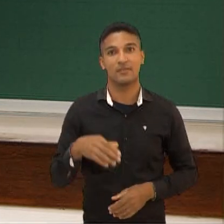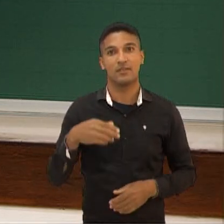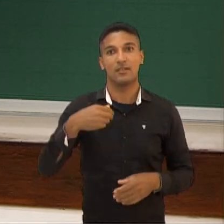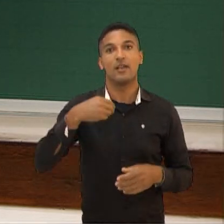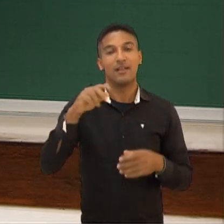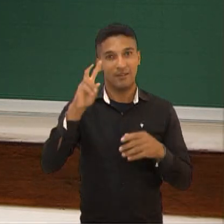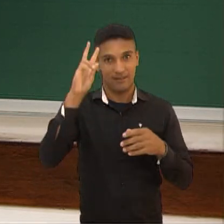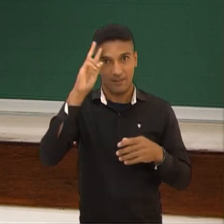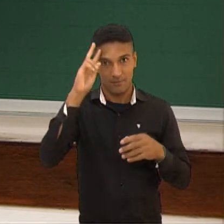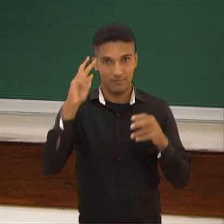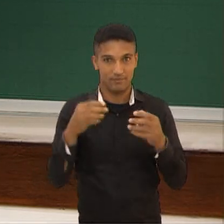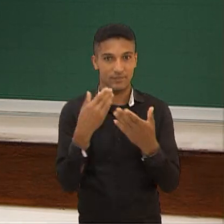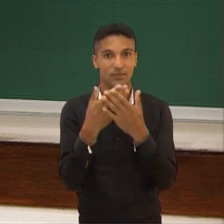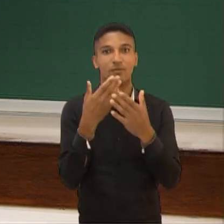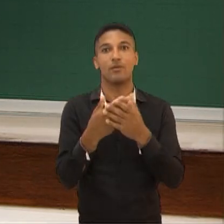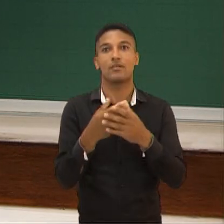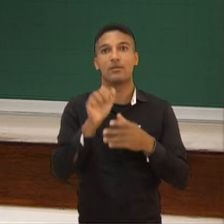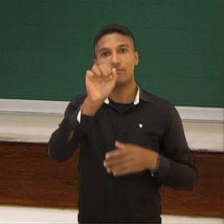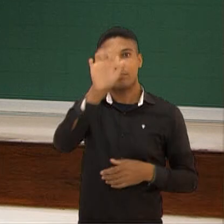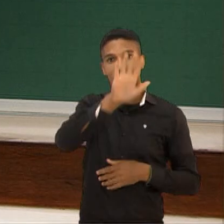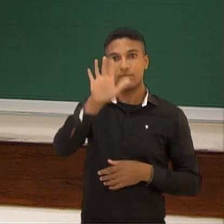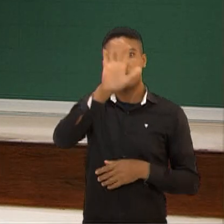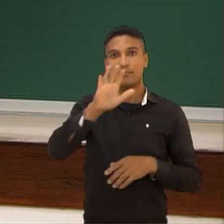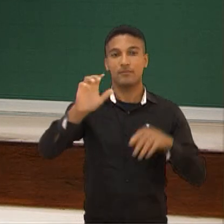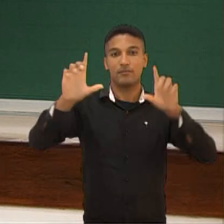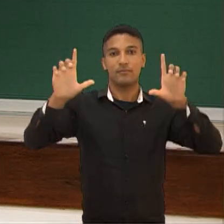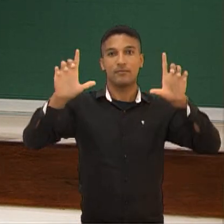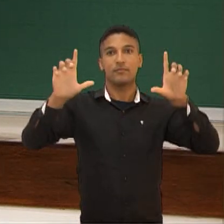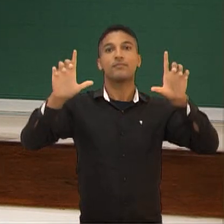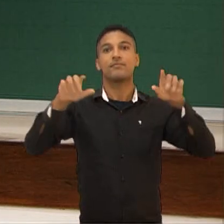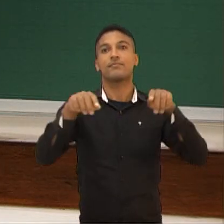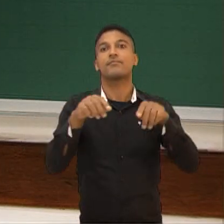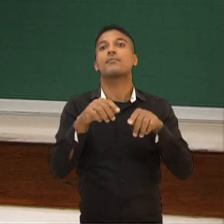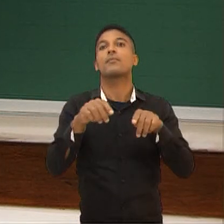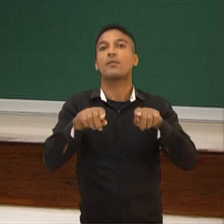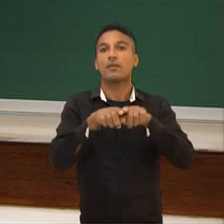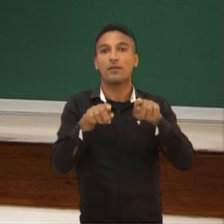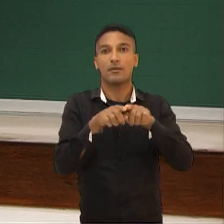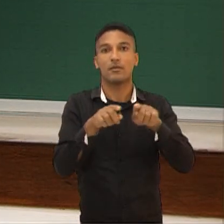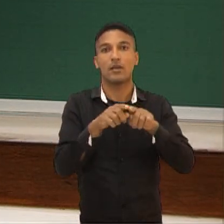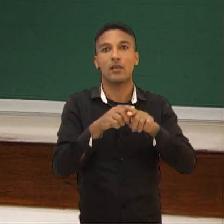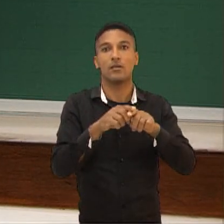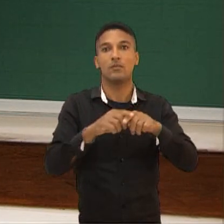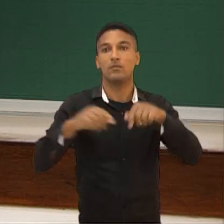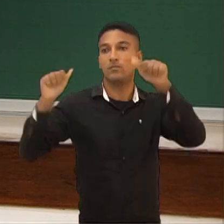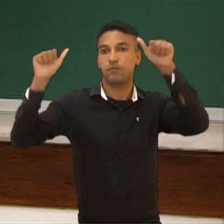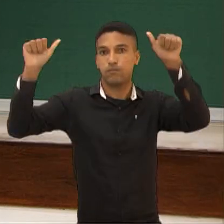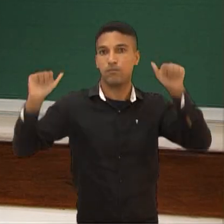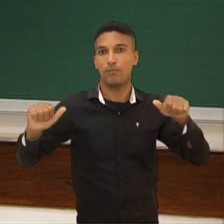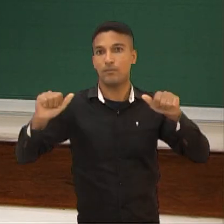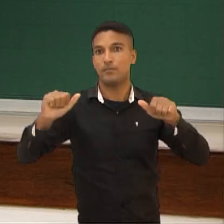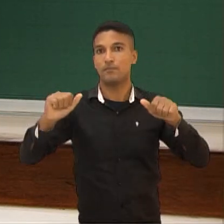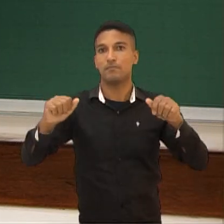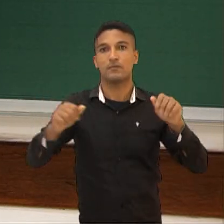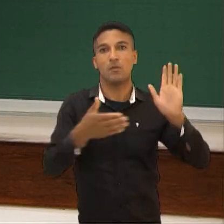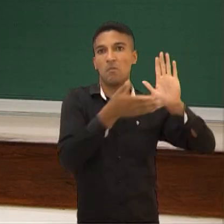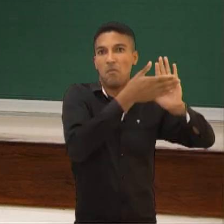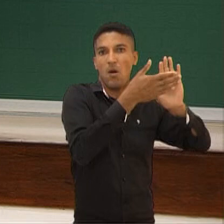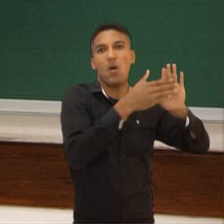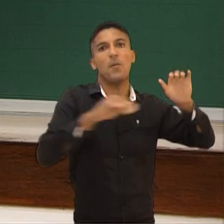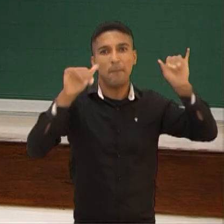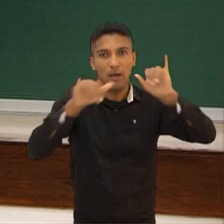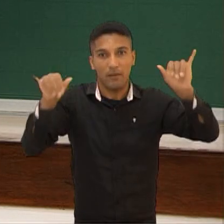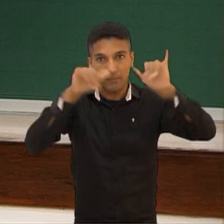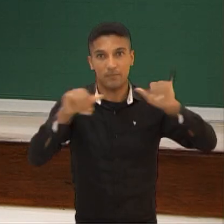da vinheta, né, da charge, da campanha publicitária. Então, isso, né, vimos esse vocabulário, a questão